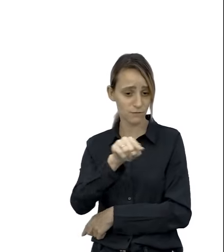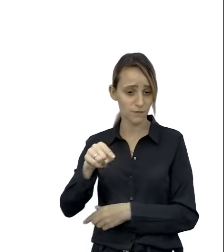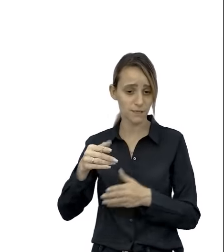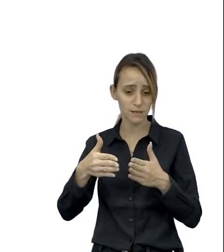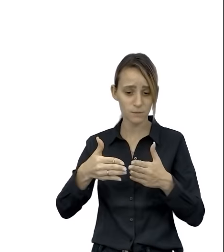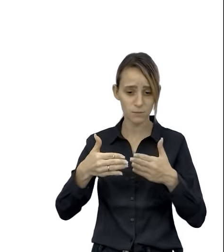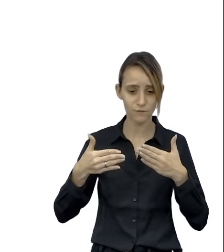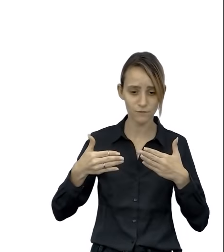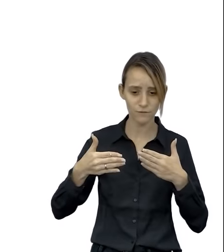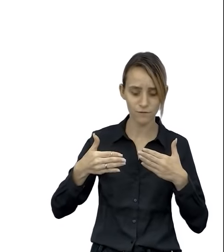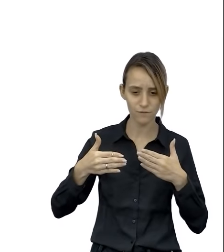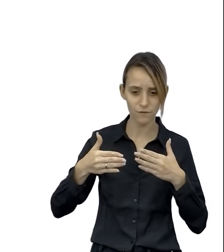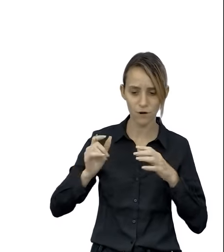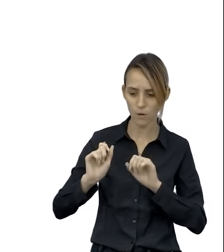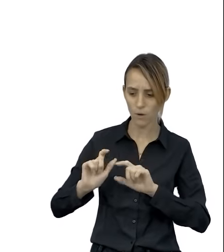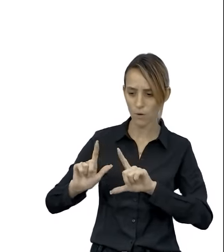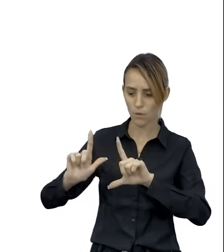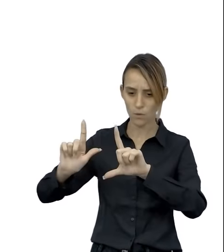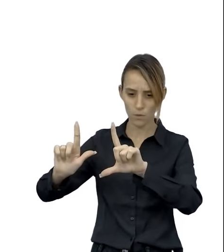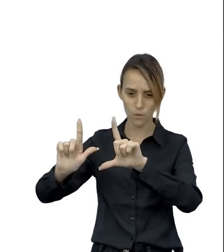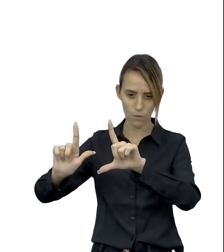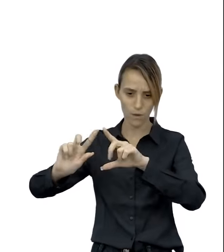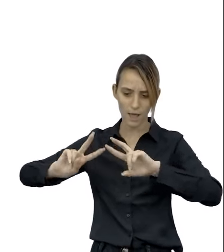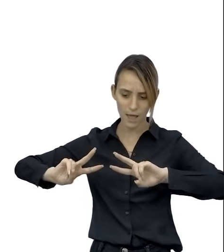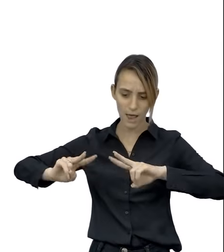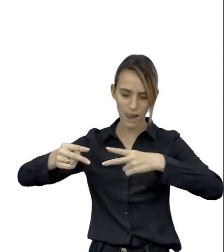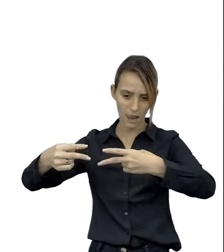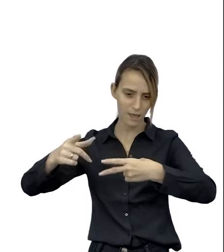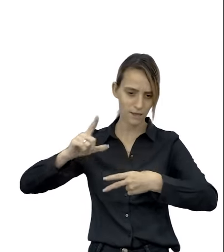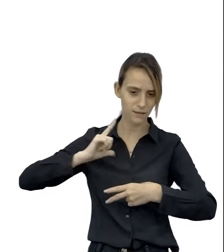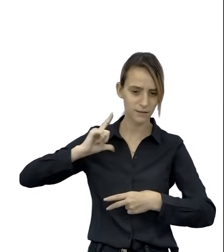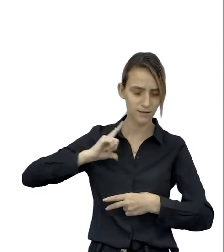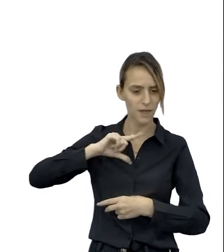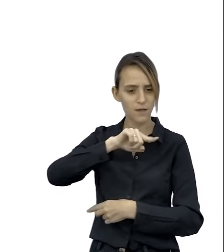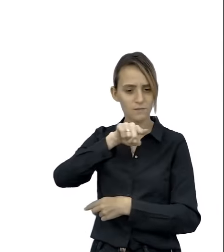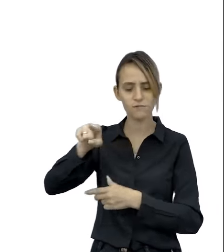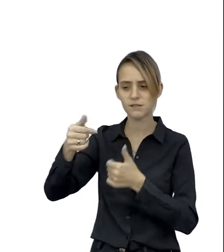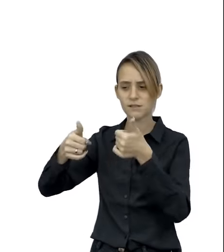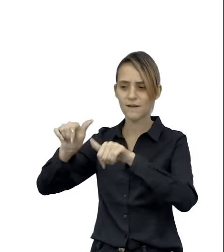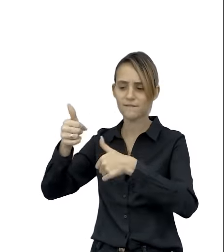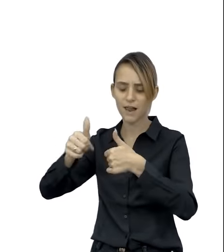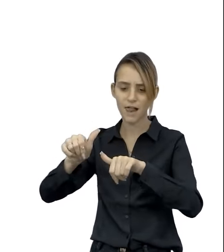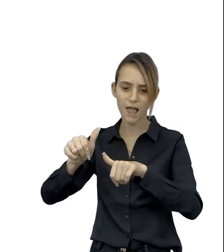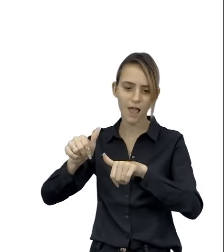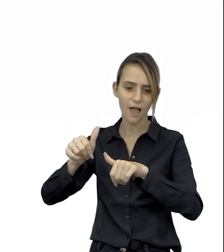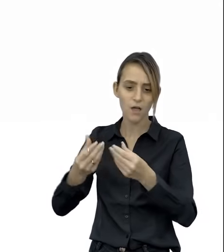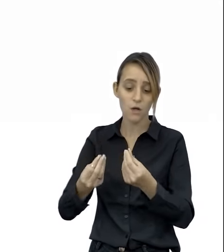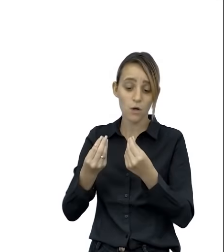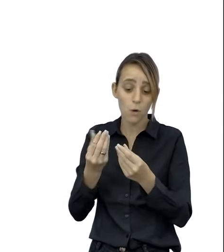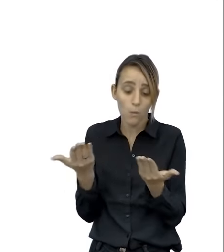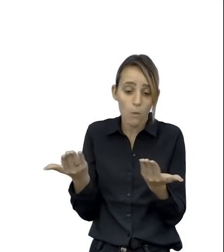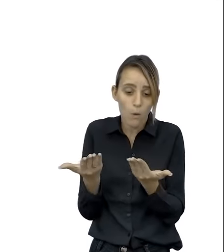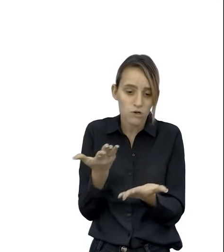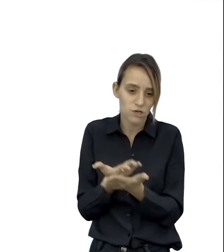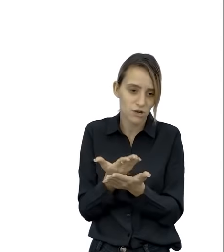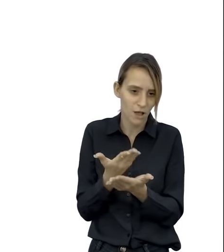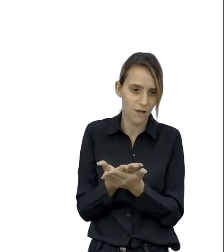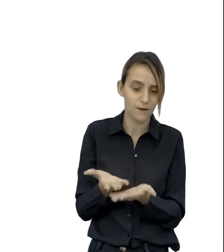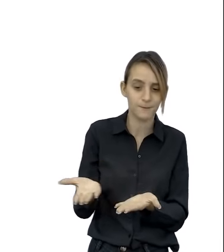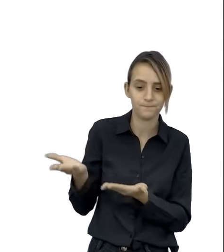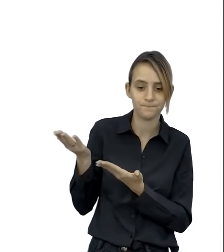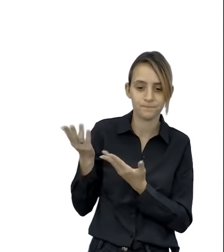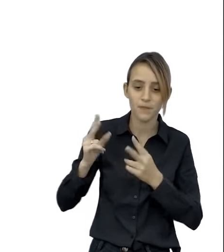a avaliação do encontro por meio do link que está disponível nessa tela, o QR Code. Essas são as